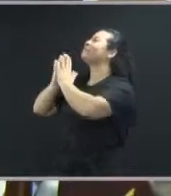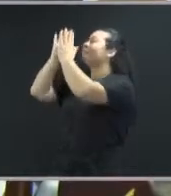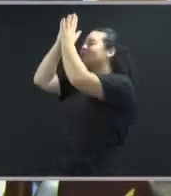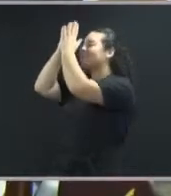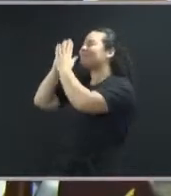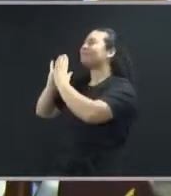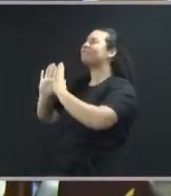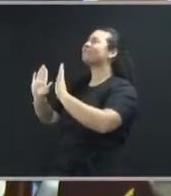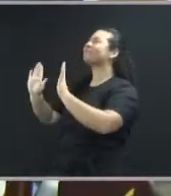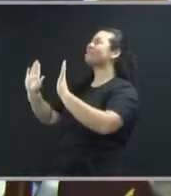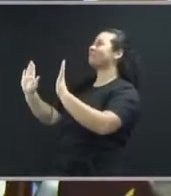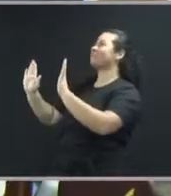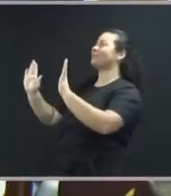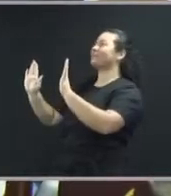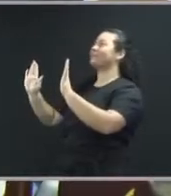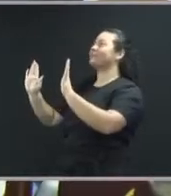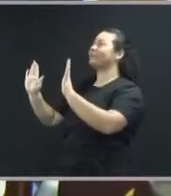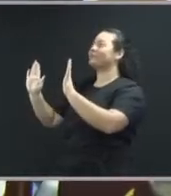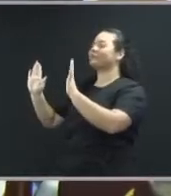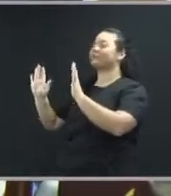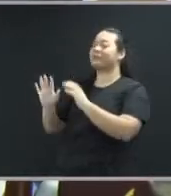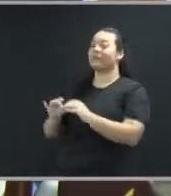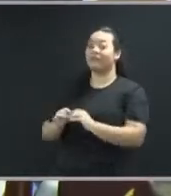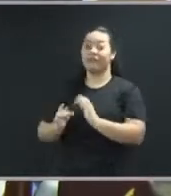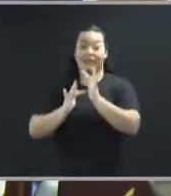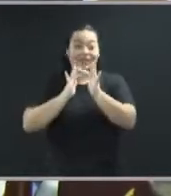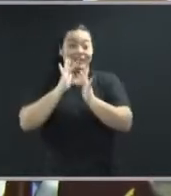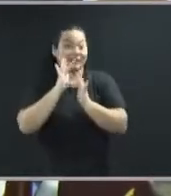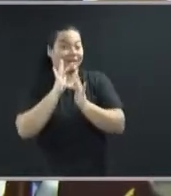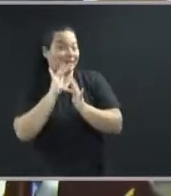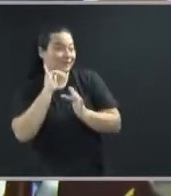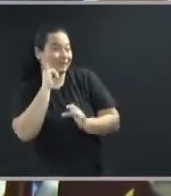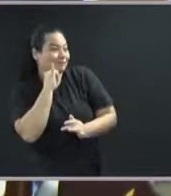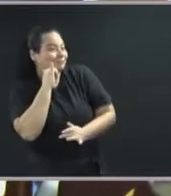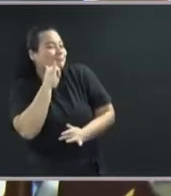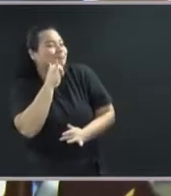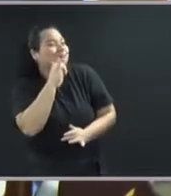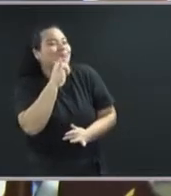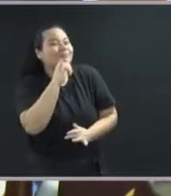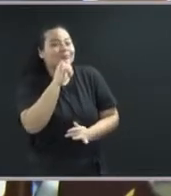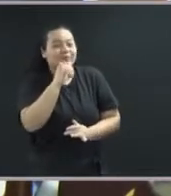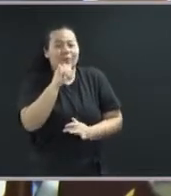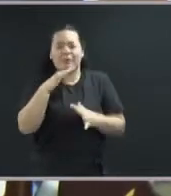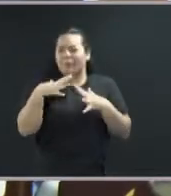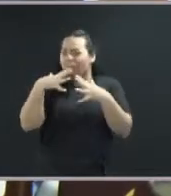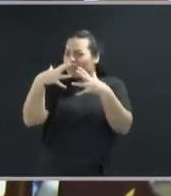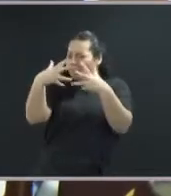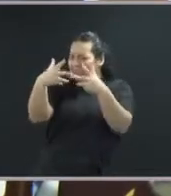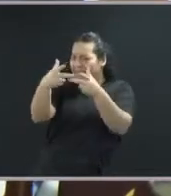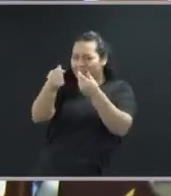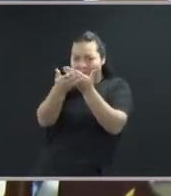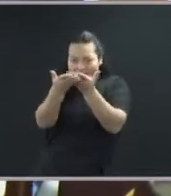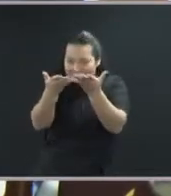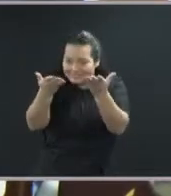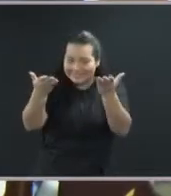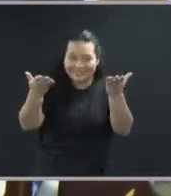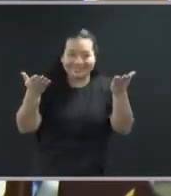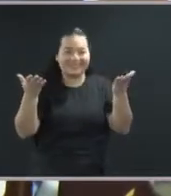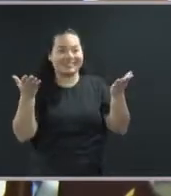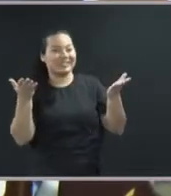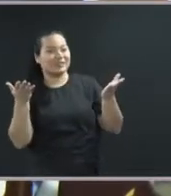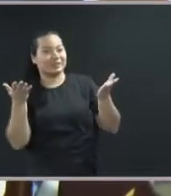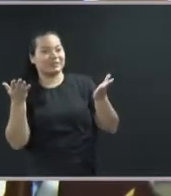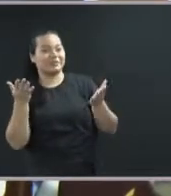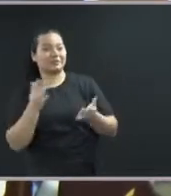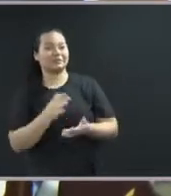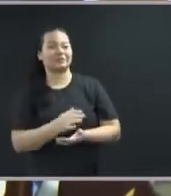Aí Jesus diz para mim e para você, nessa noite, neste lugar: Joinville, diga o seu